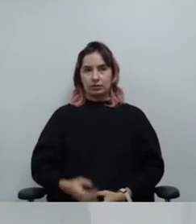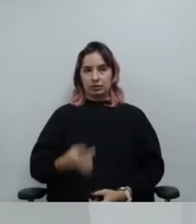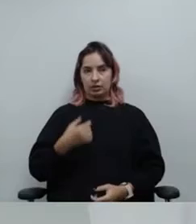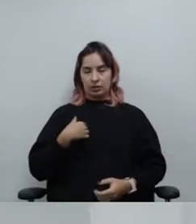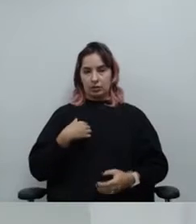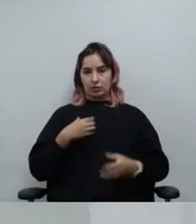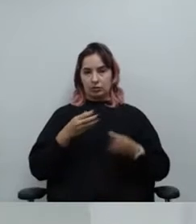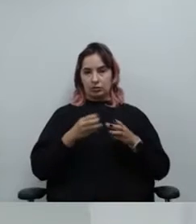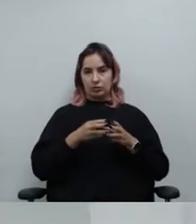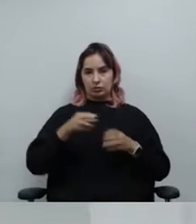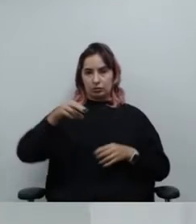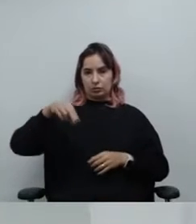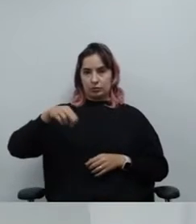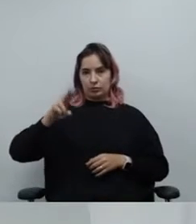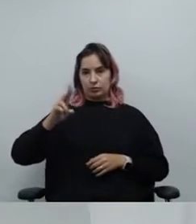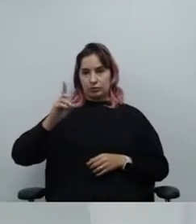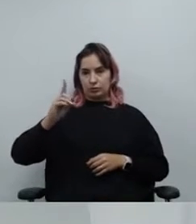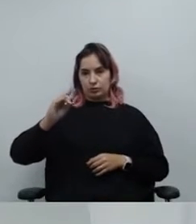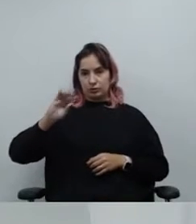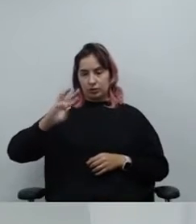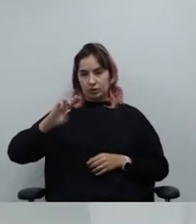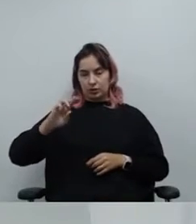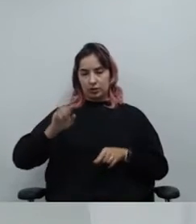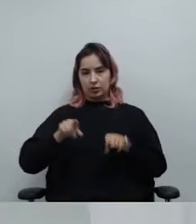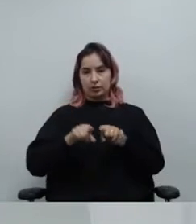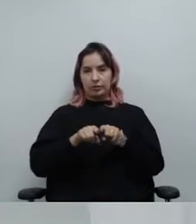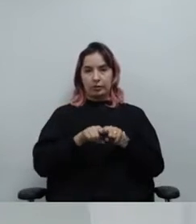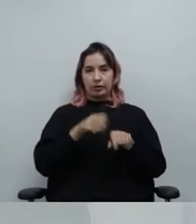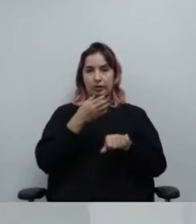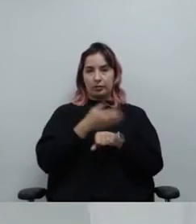NUDIR, participo também da Comissão